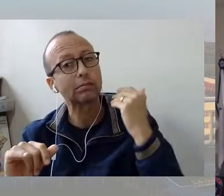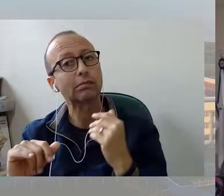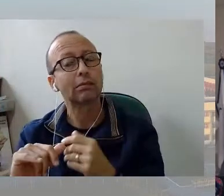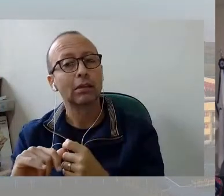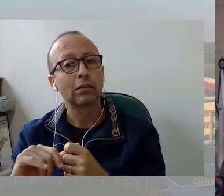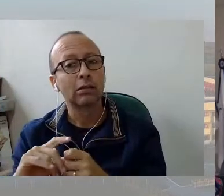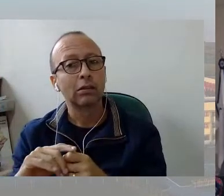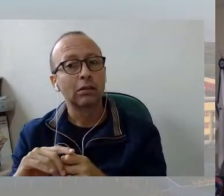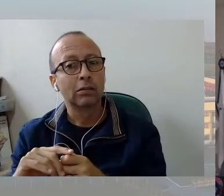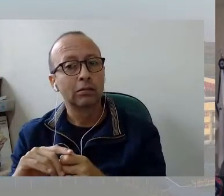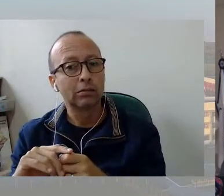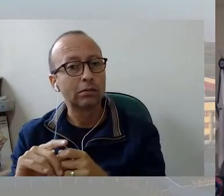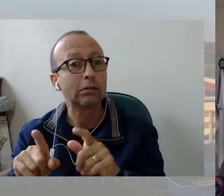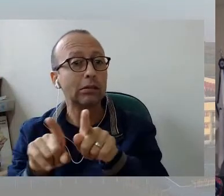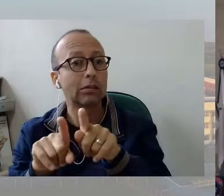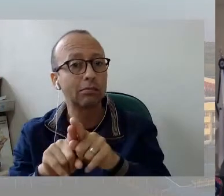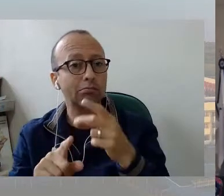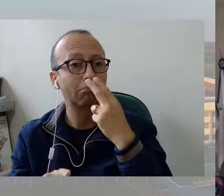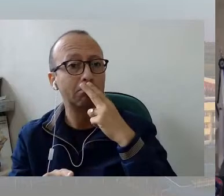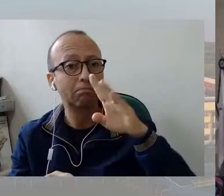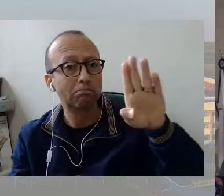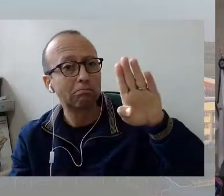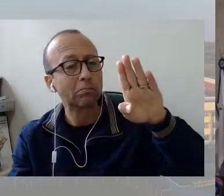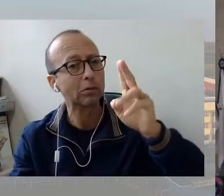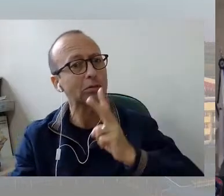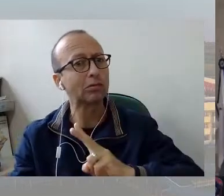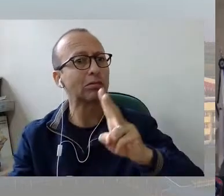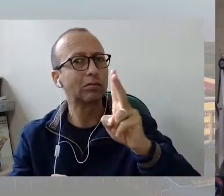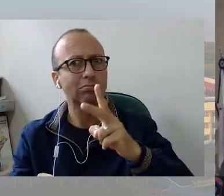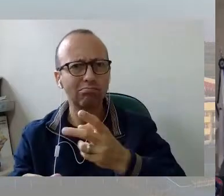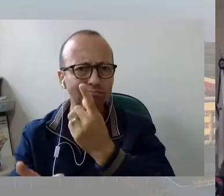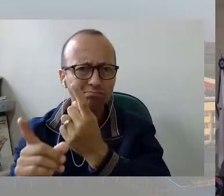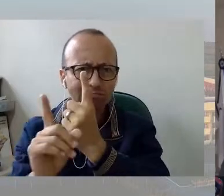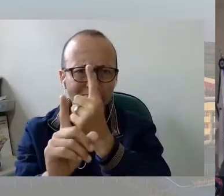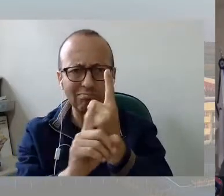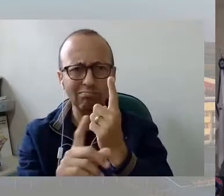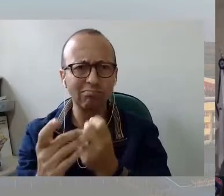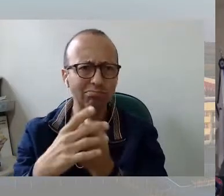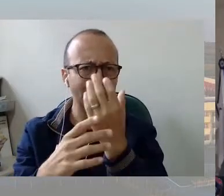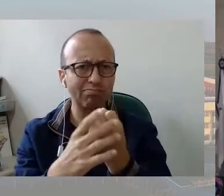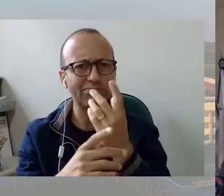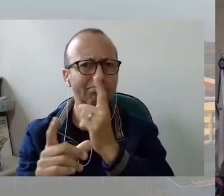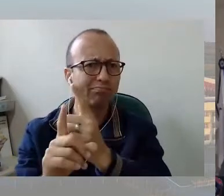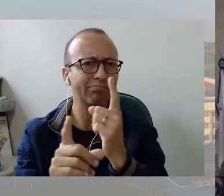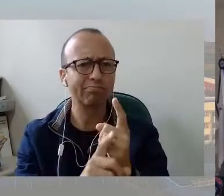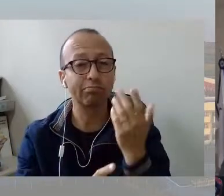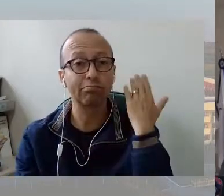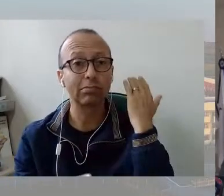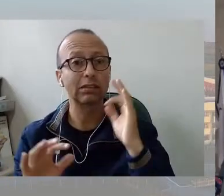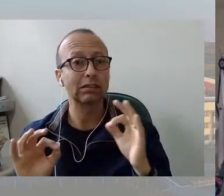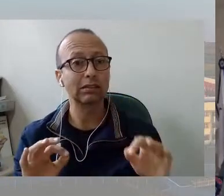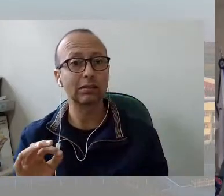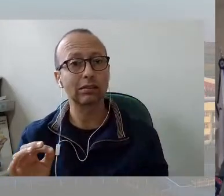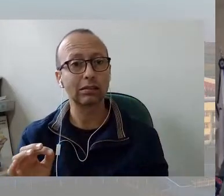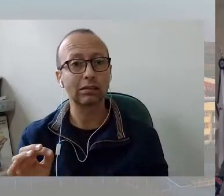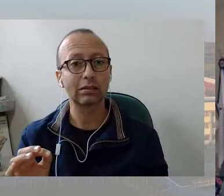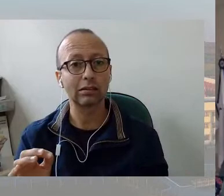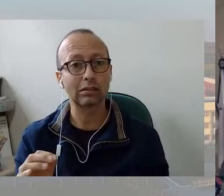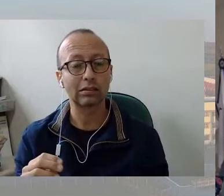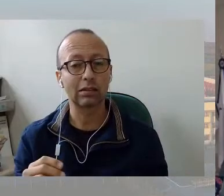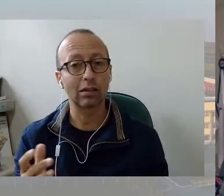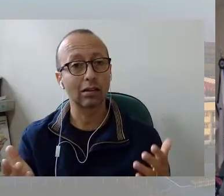questões de nazismo aparecendo no Brasil. Questões que não apareciam, elas estavam